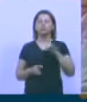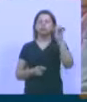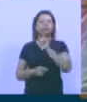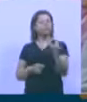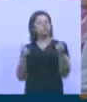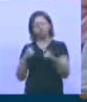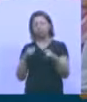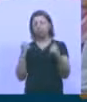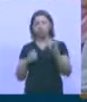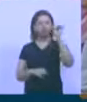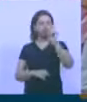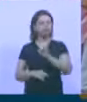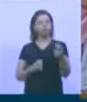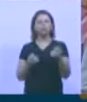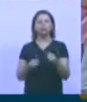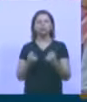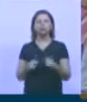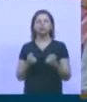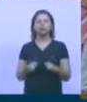não precisa